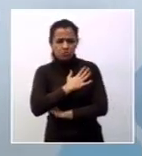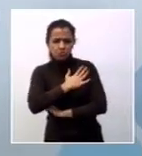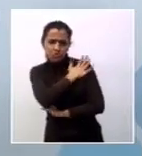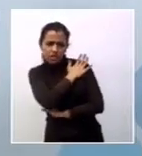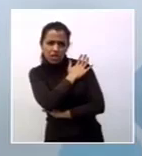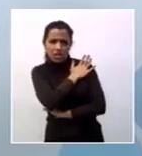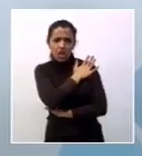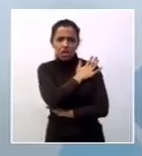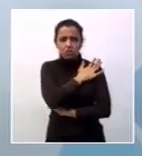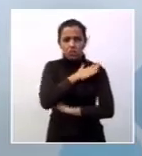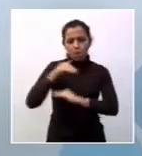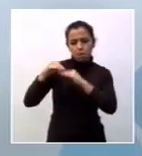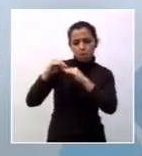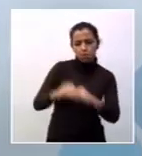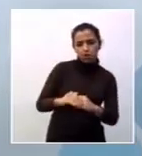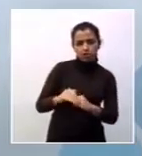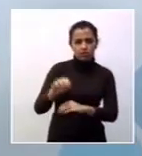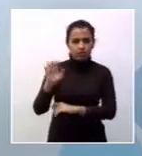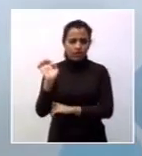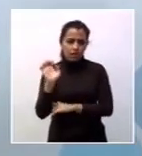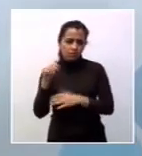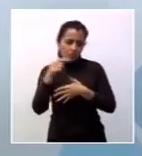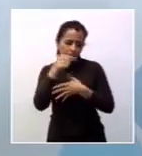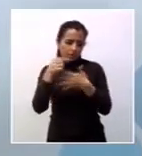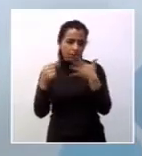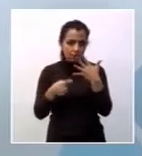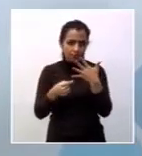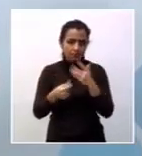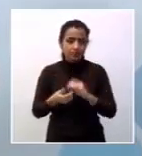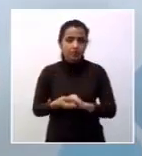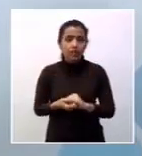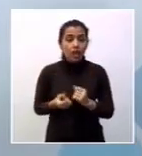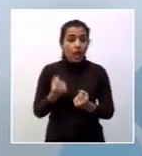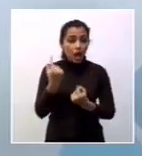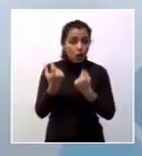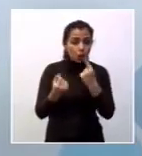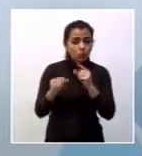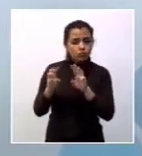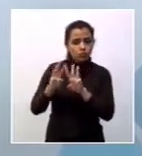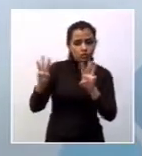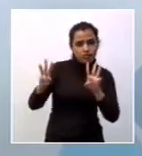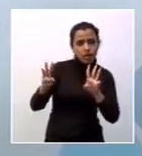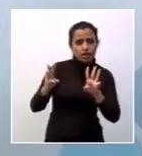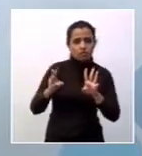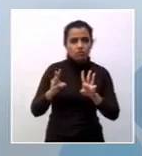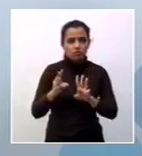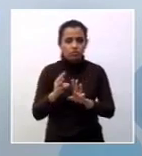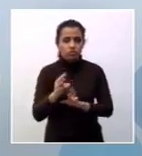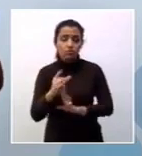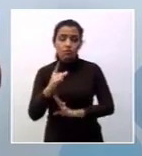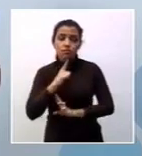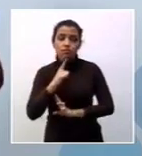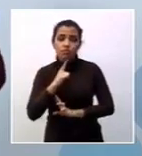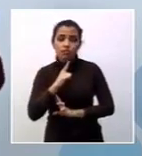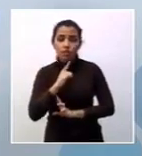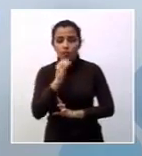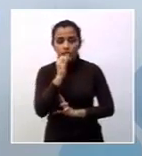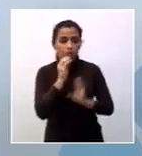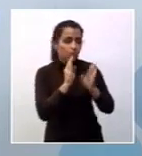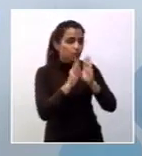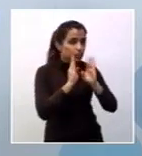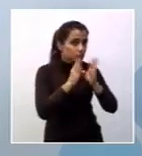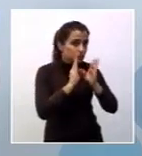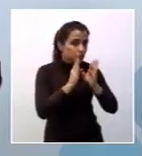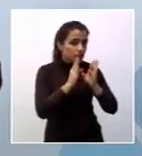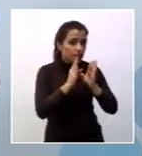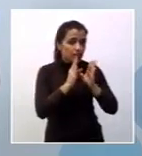vai. Algumas plataformas até estão criando meios para isso acontecer. O Facebook, por exemplo, ele está mexendo nos algoritmos